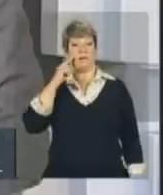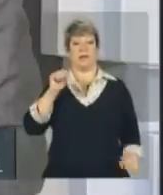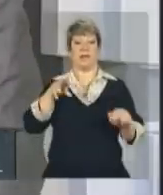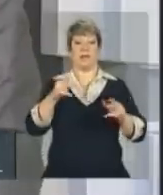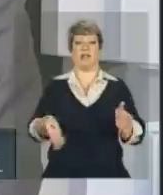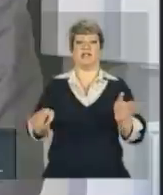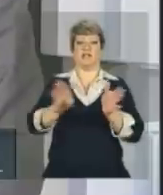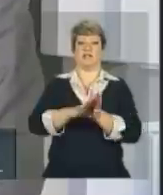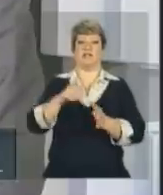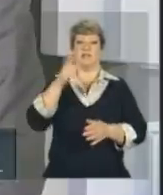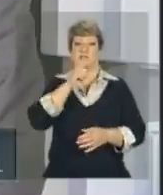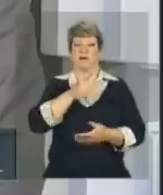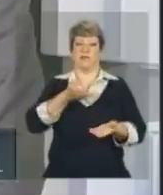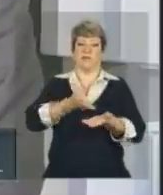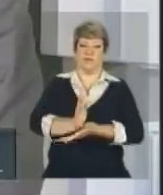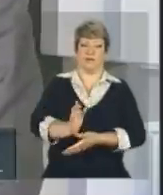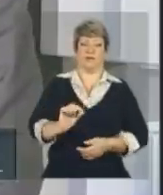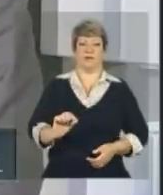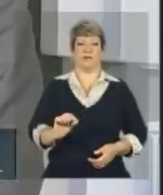letivo,